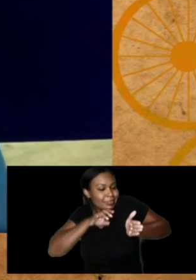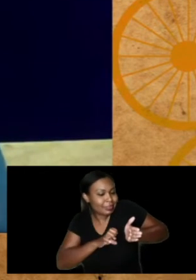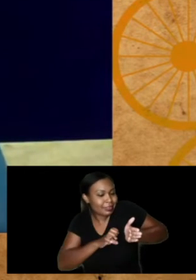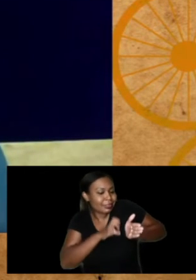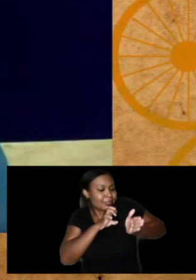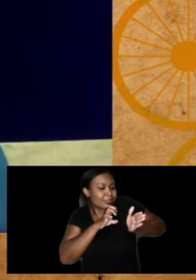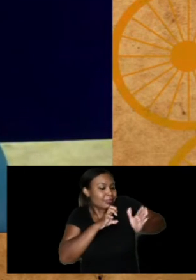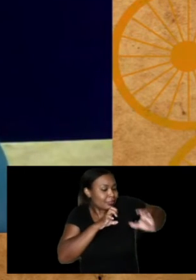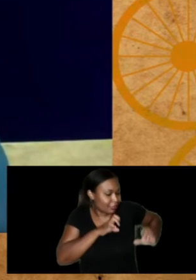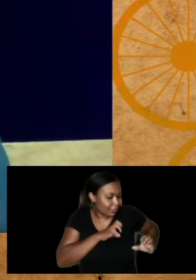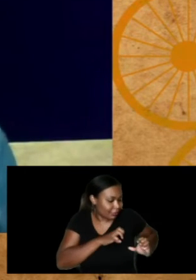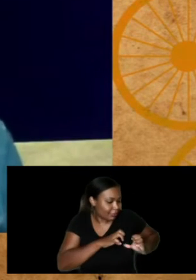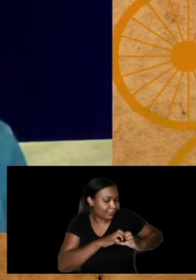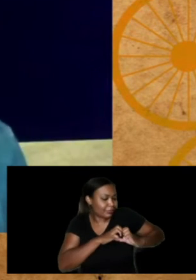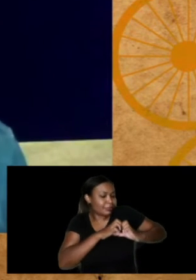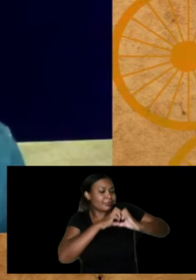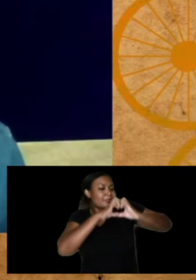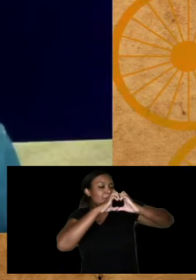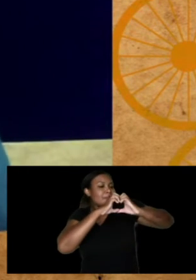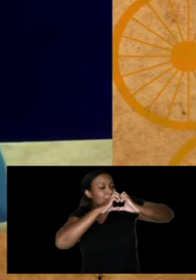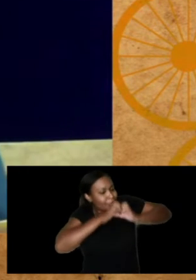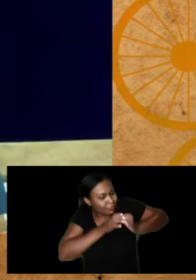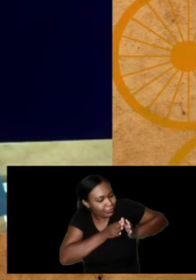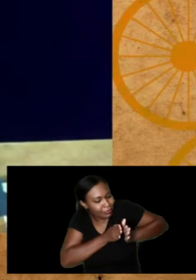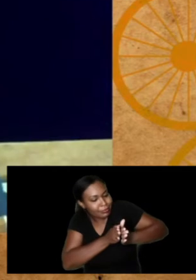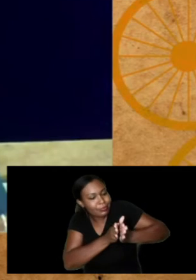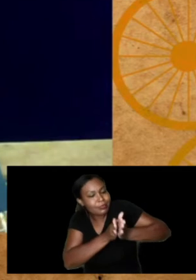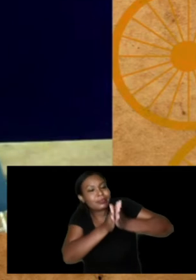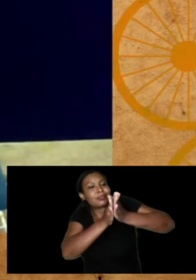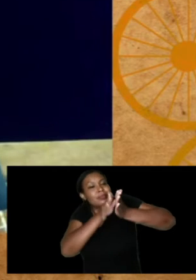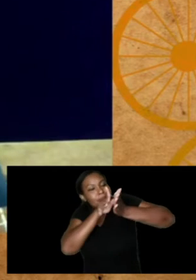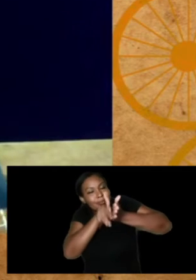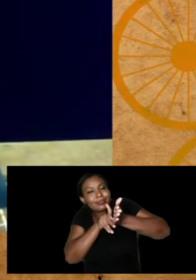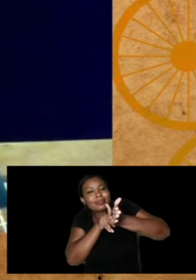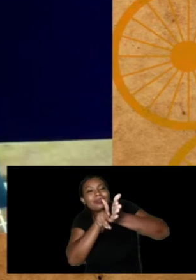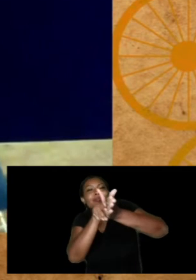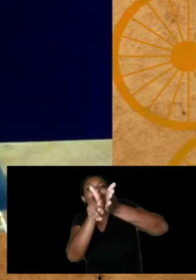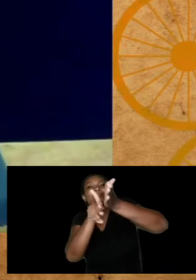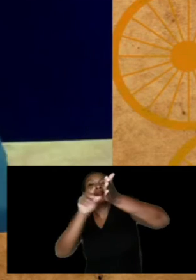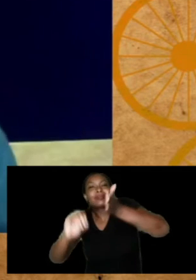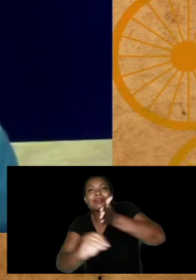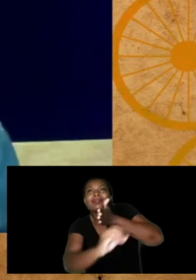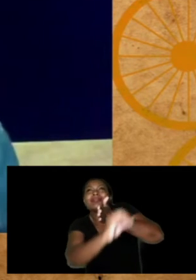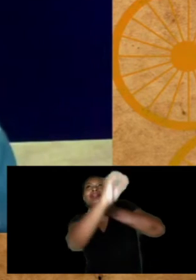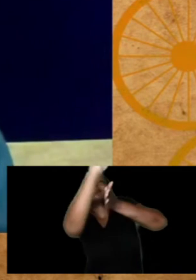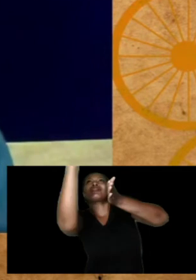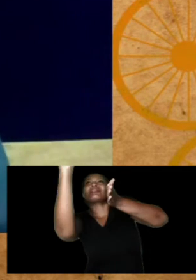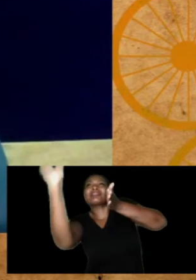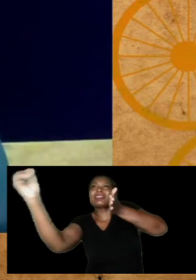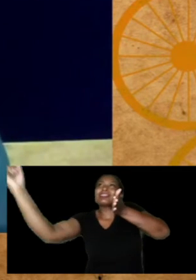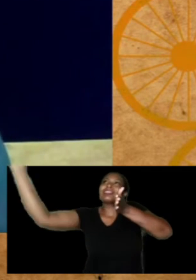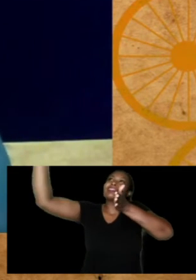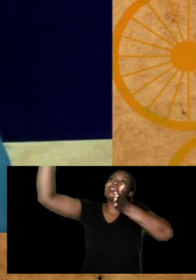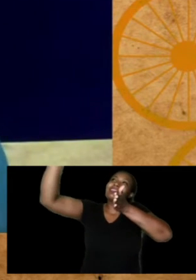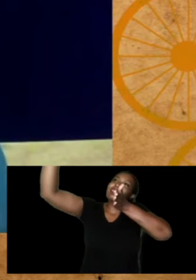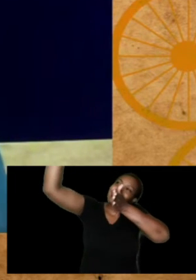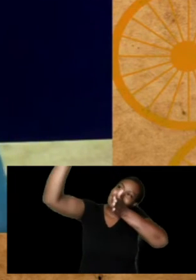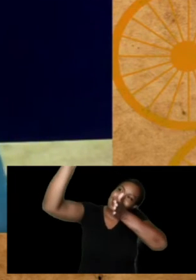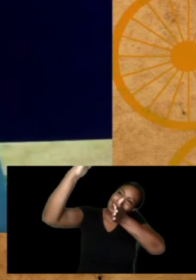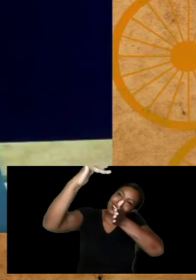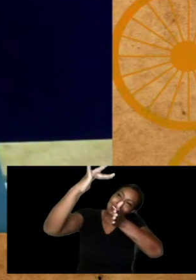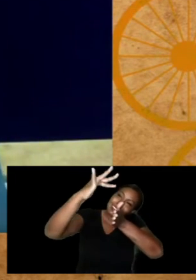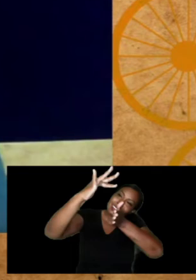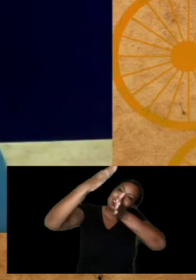rodar junto ao seu e vamos atrás do sol que nasceu.